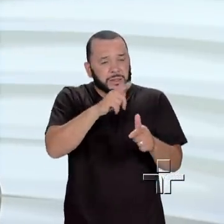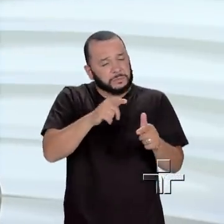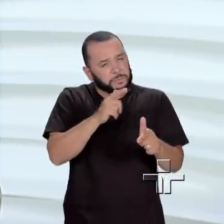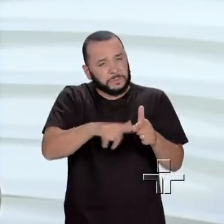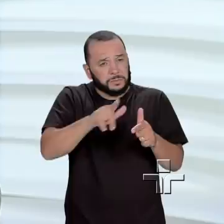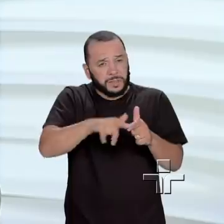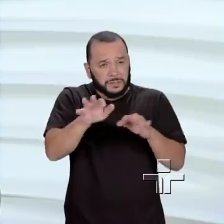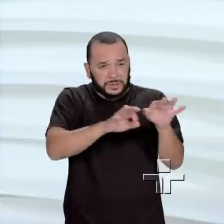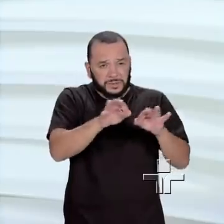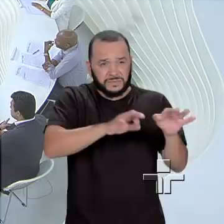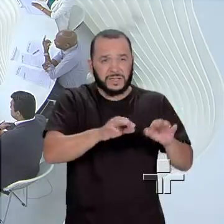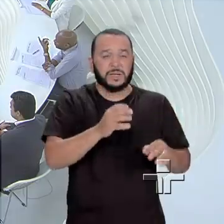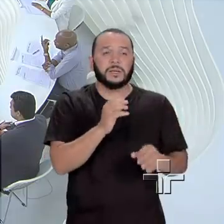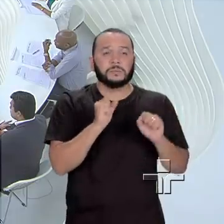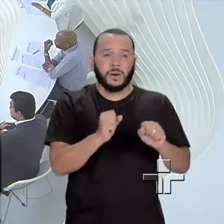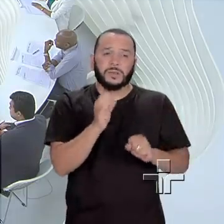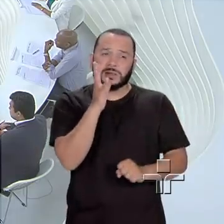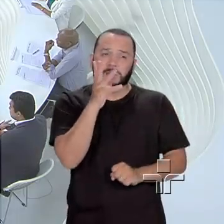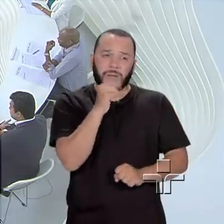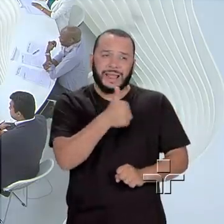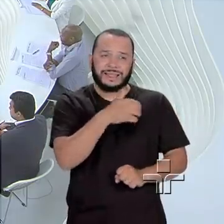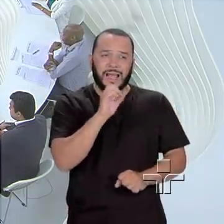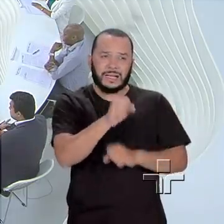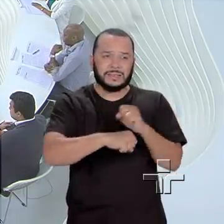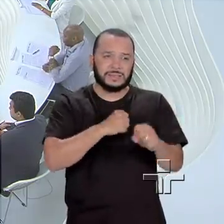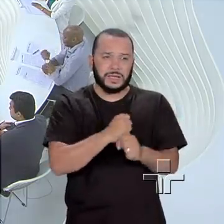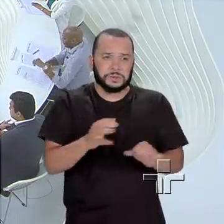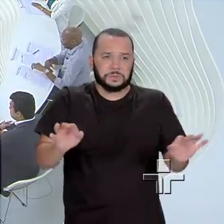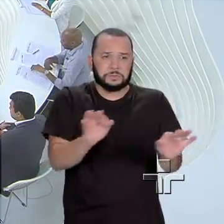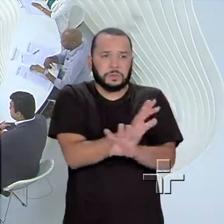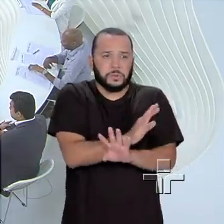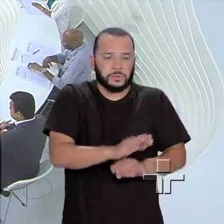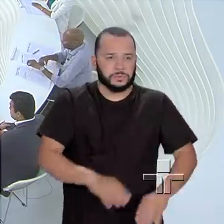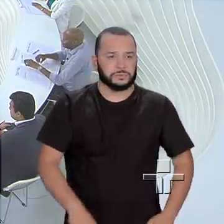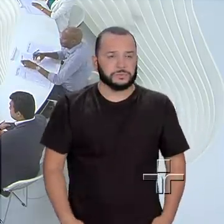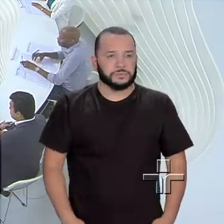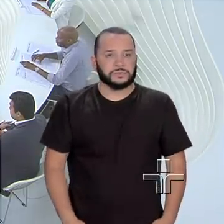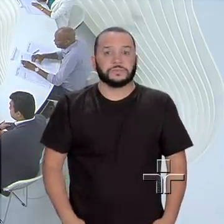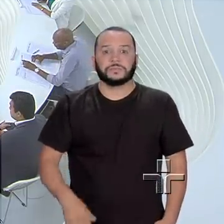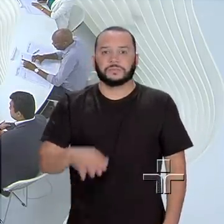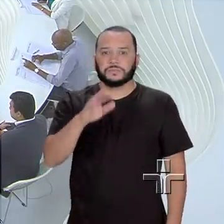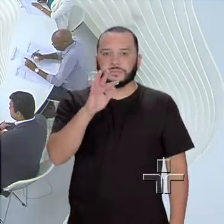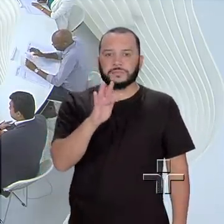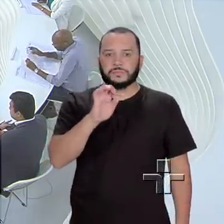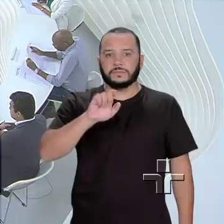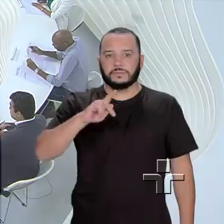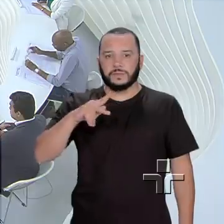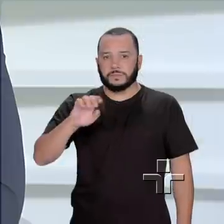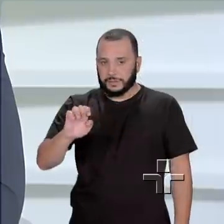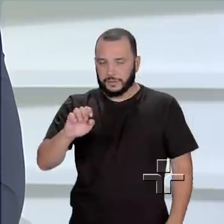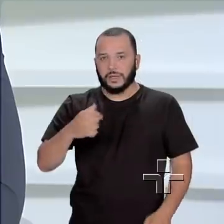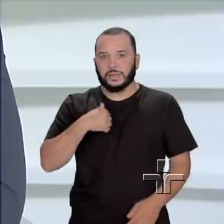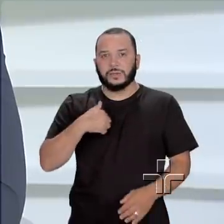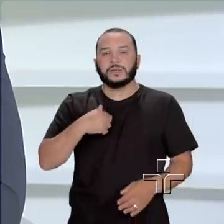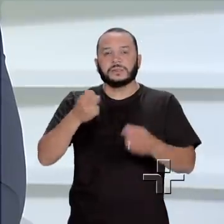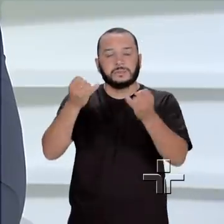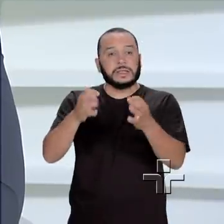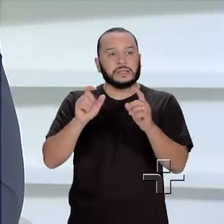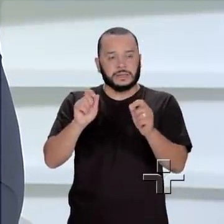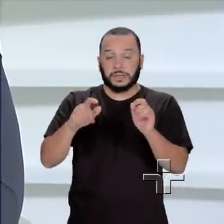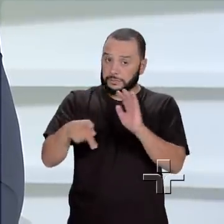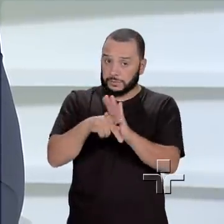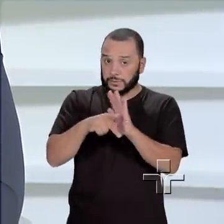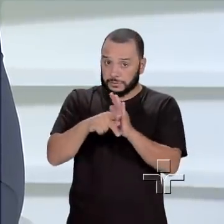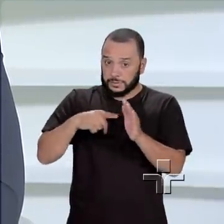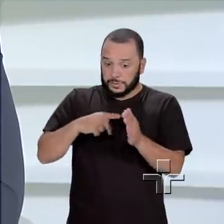restabelecer. Silvio, agora o Felipe Carrasco vai fazer a pergunta. Silvio, a gente está falando aqui de privacidade em relação aos serviços. Queria